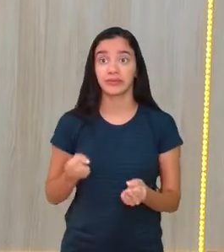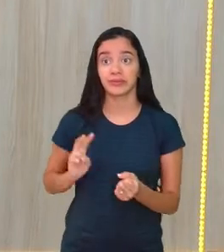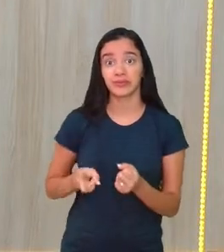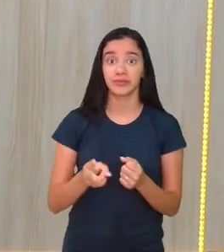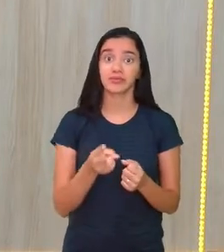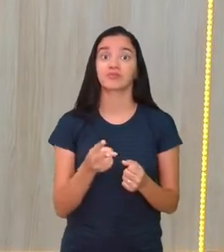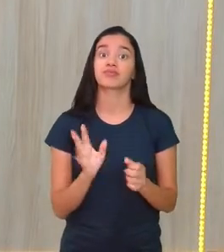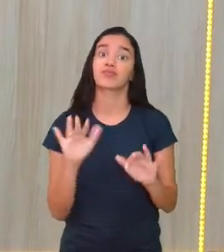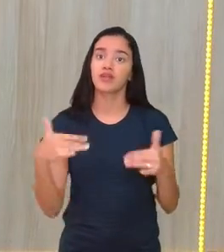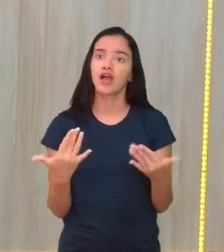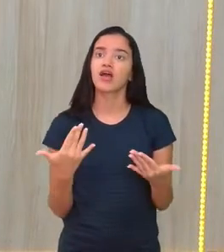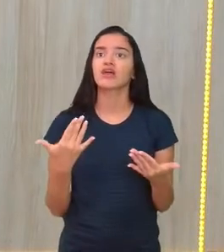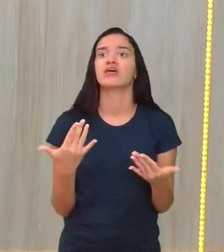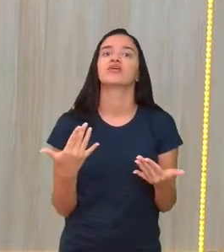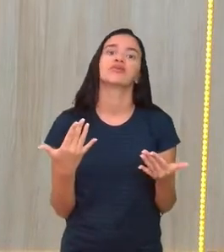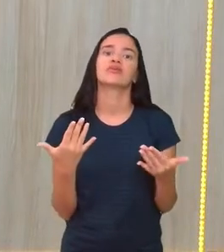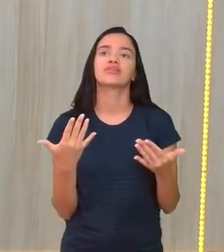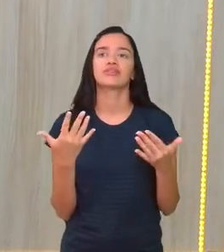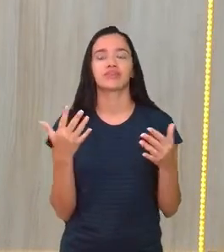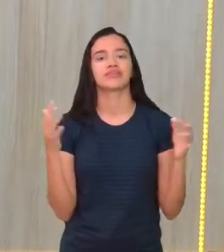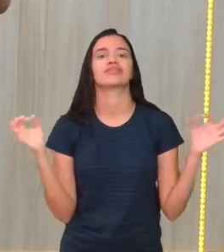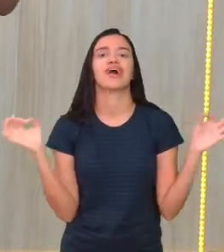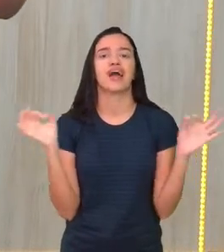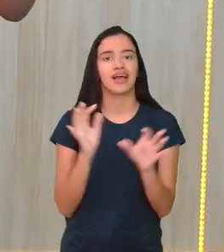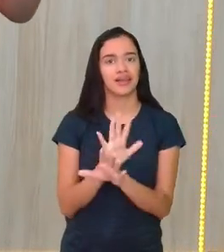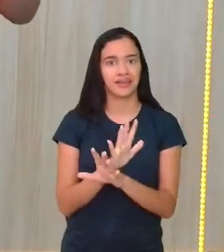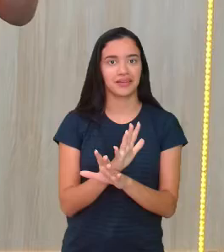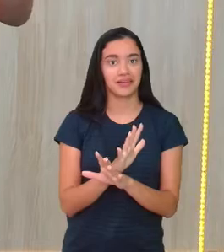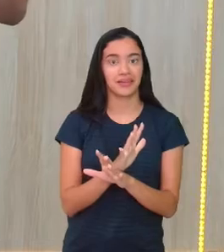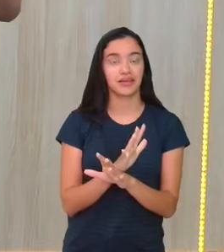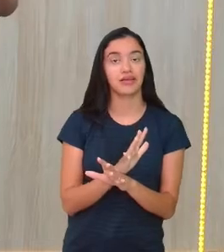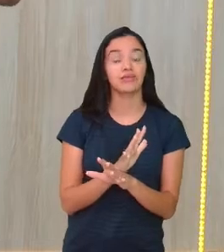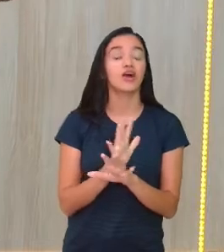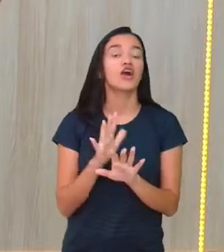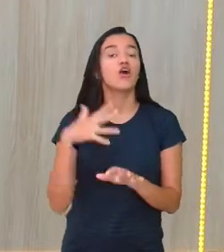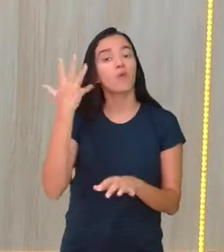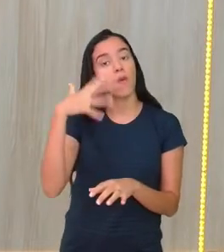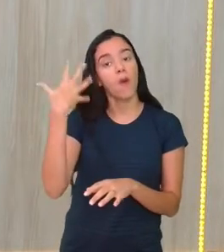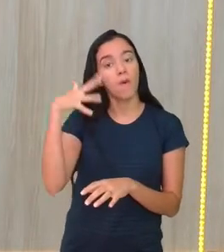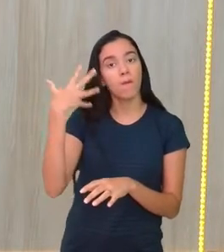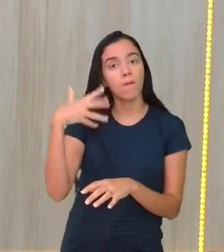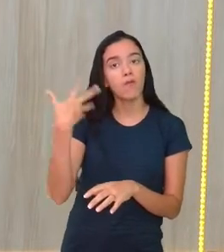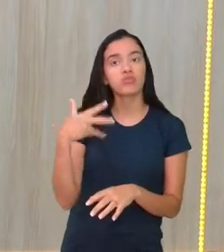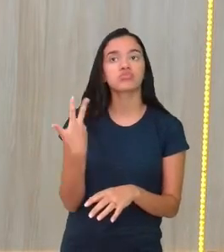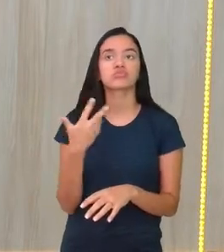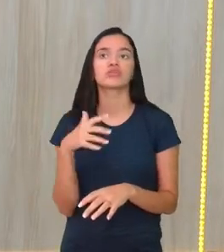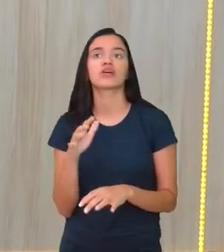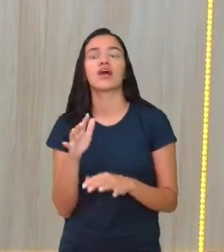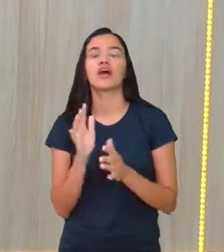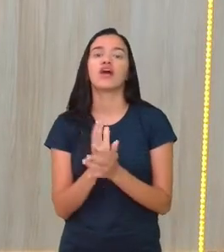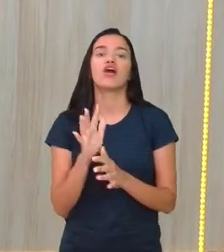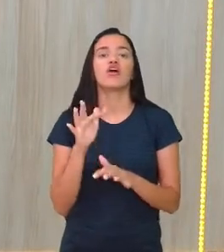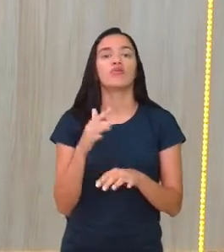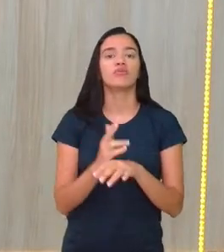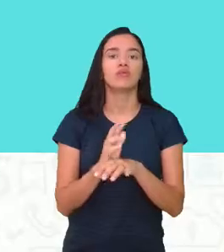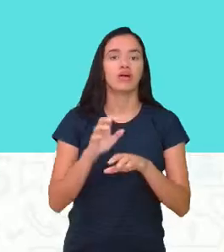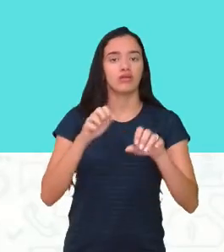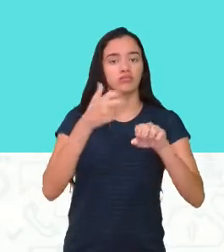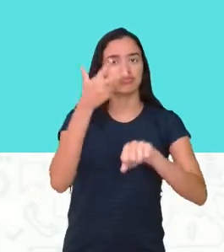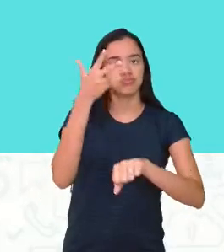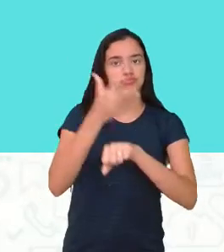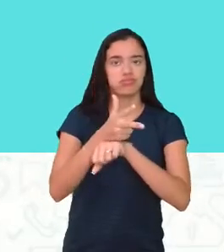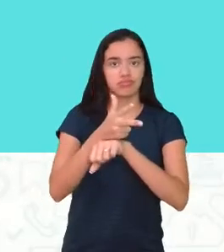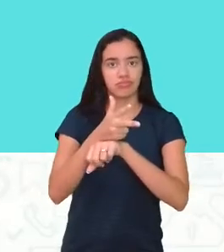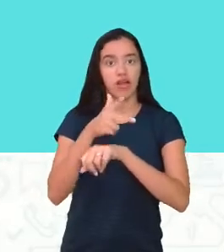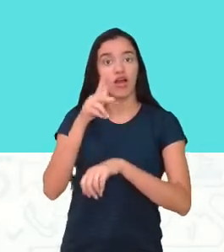seguindo? Então, a gente encerra aí com a música étnica, a parte relacionada à música tradicional. E a gente vai falar um pouquinho rapidamente sobre a